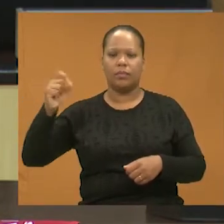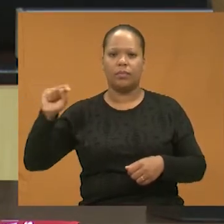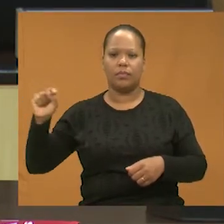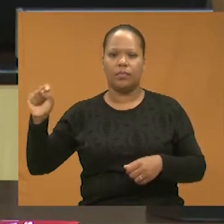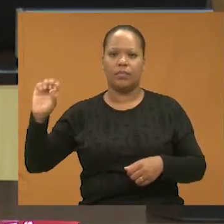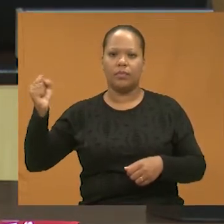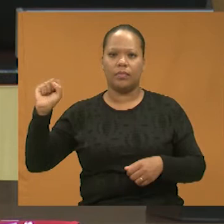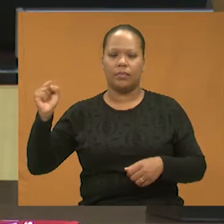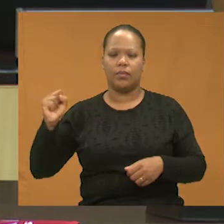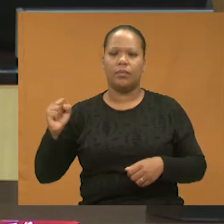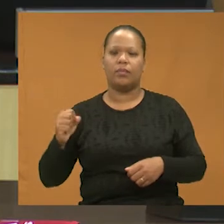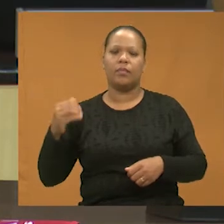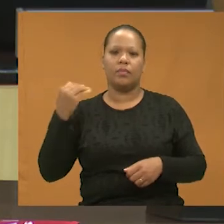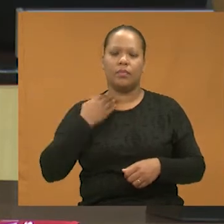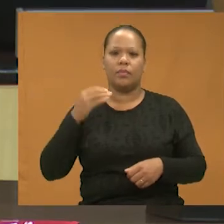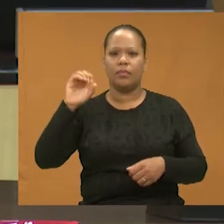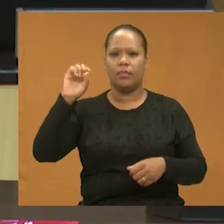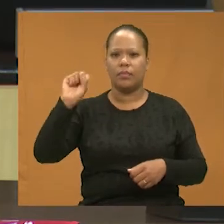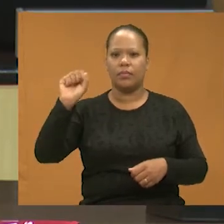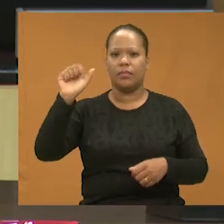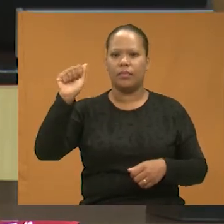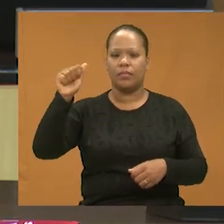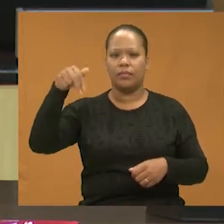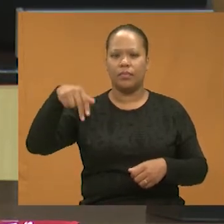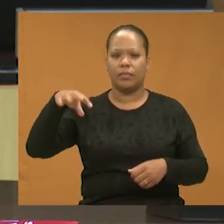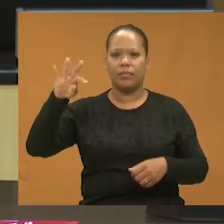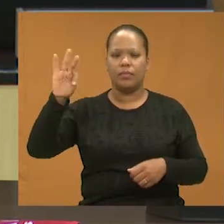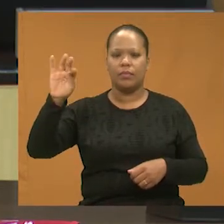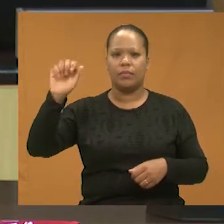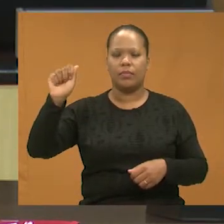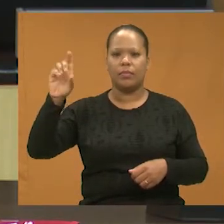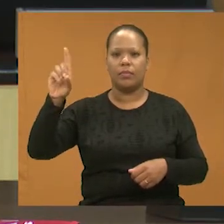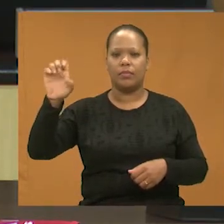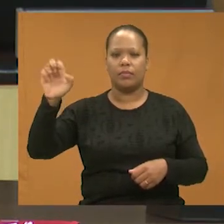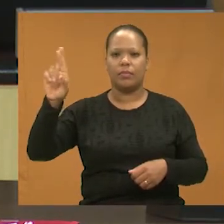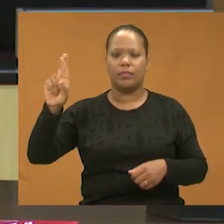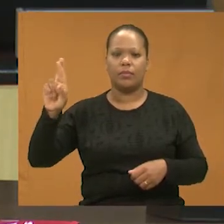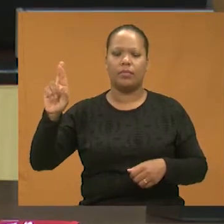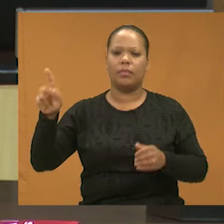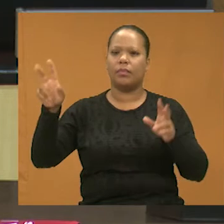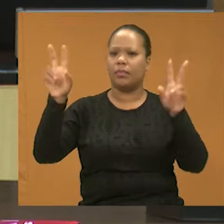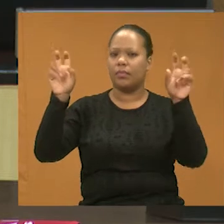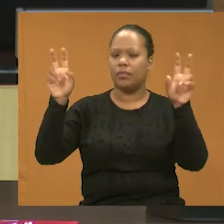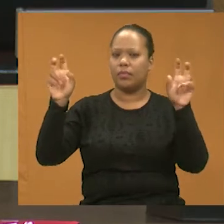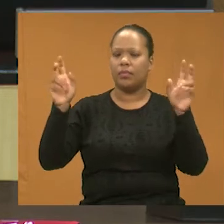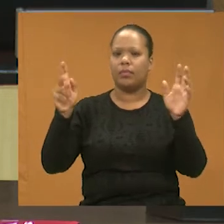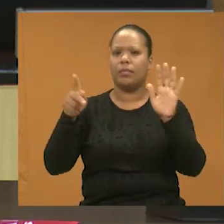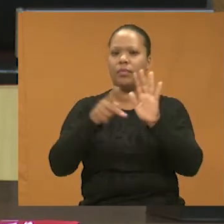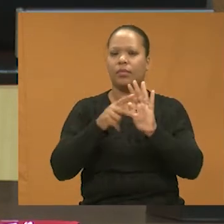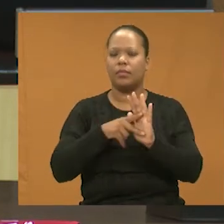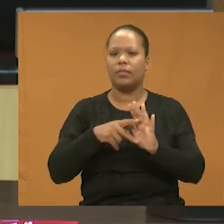0190-45-00-98-8 do Banco Santander Brasil, de titularidade da Câmara Municipal de Jacareí, o valor de